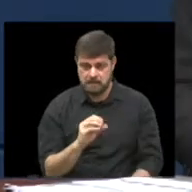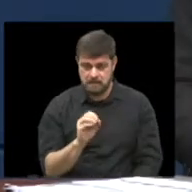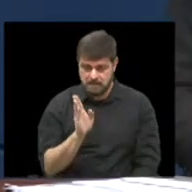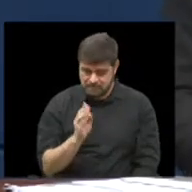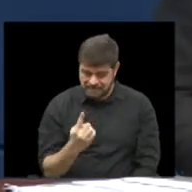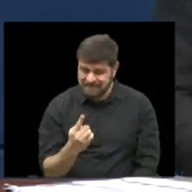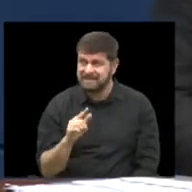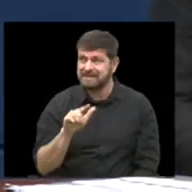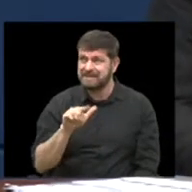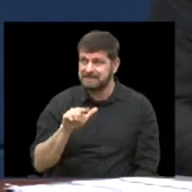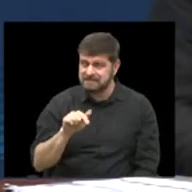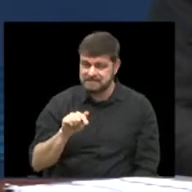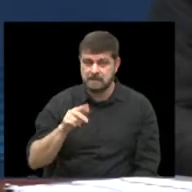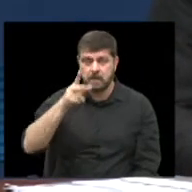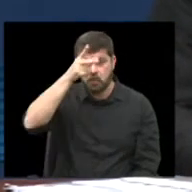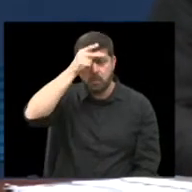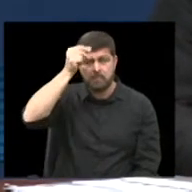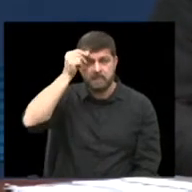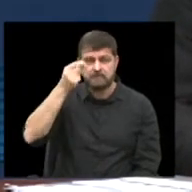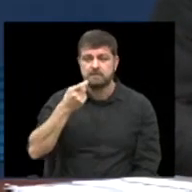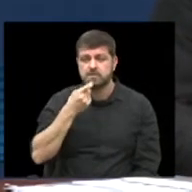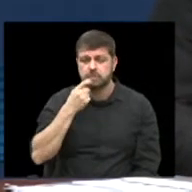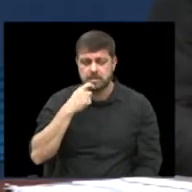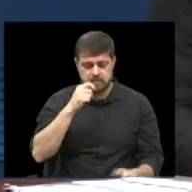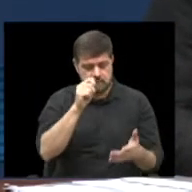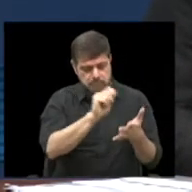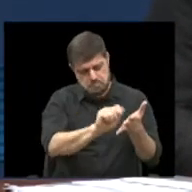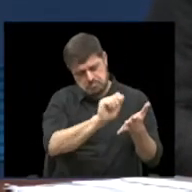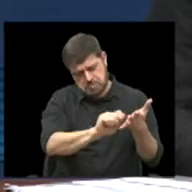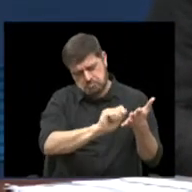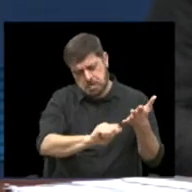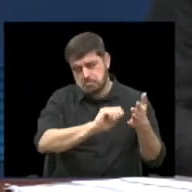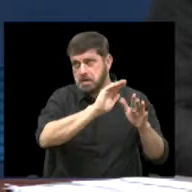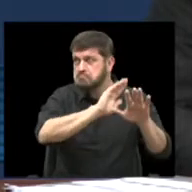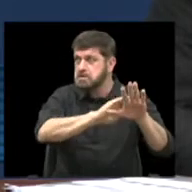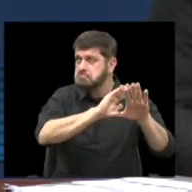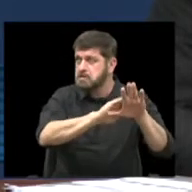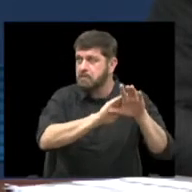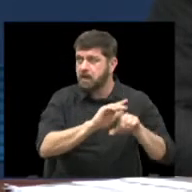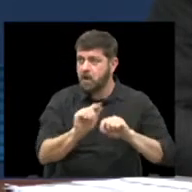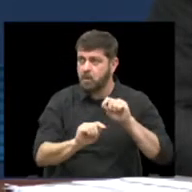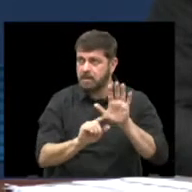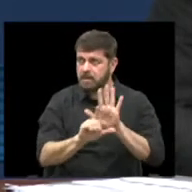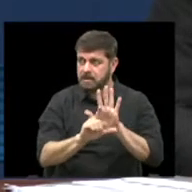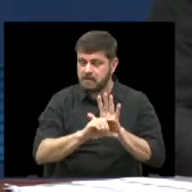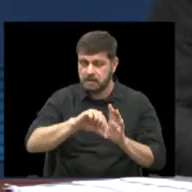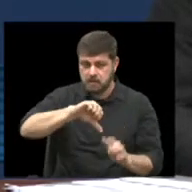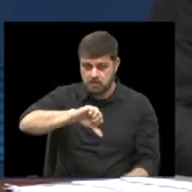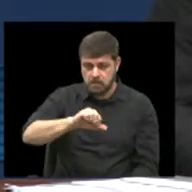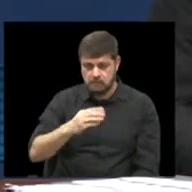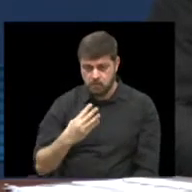10/2017, processo 223-149, de autoria do prefeito municipal, que altera a lei